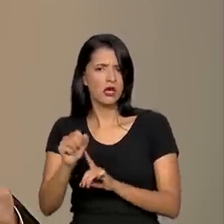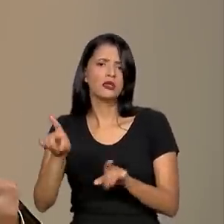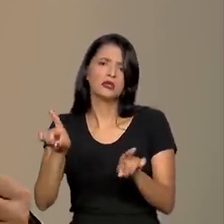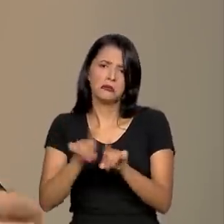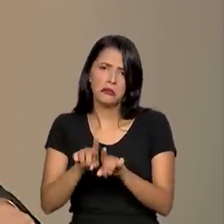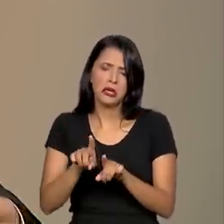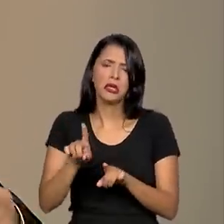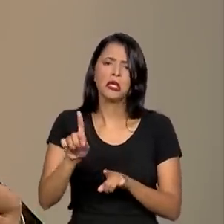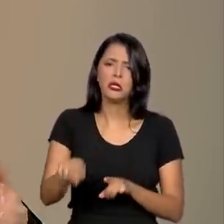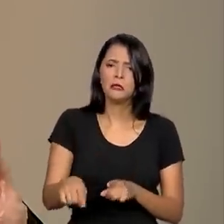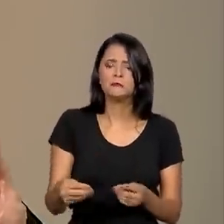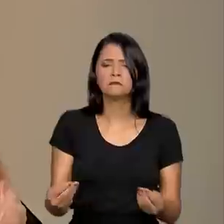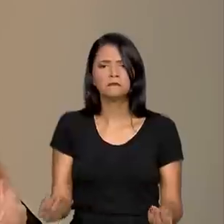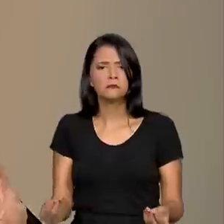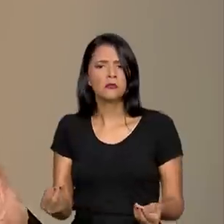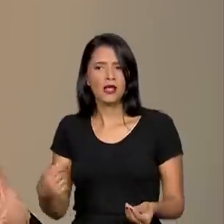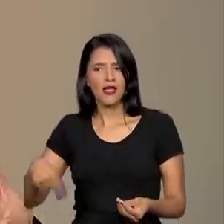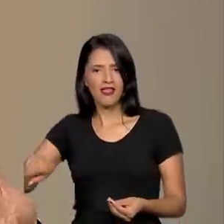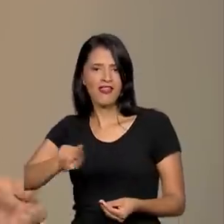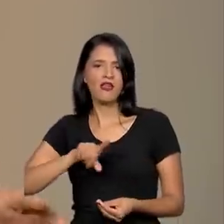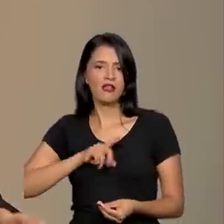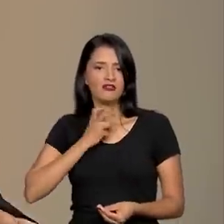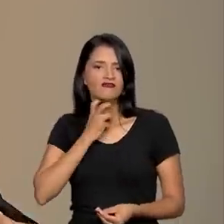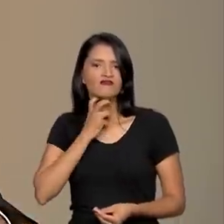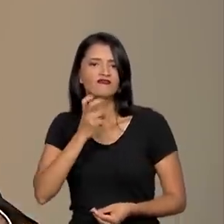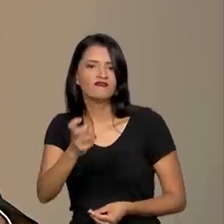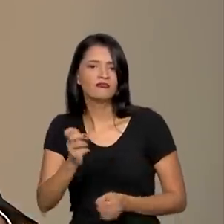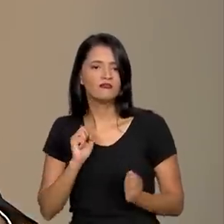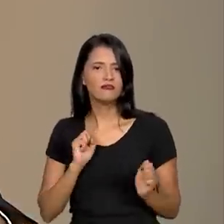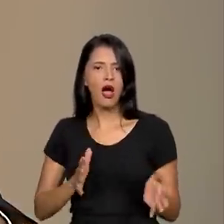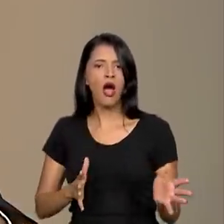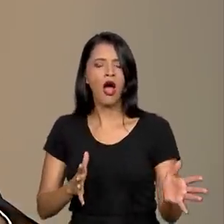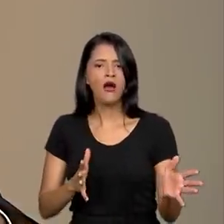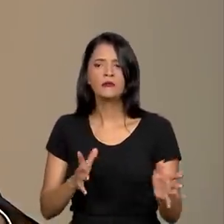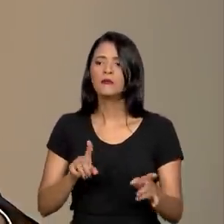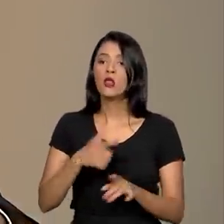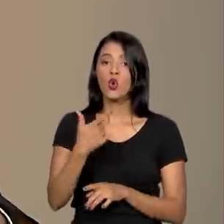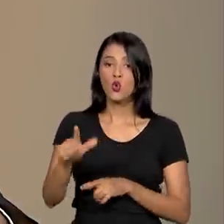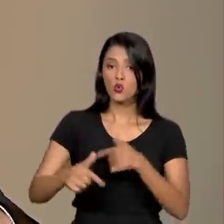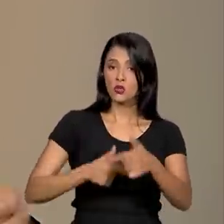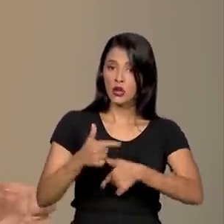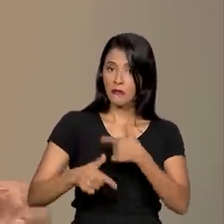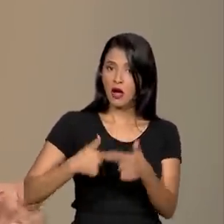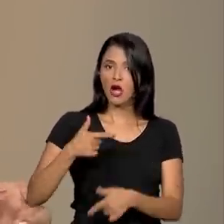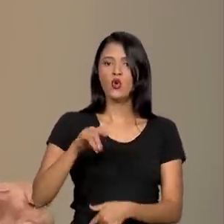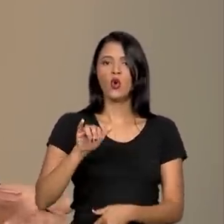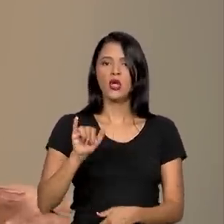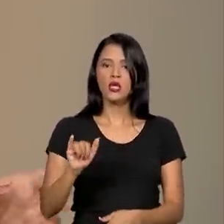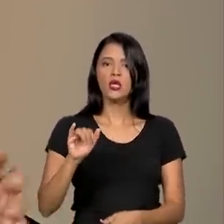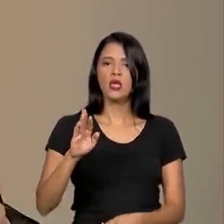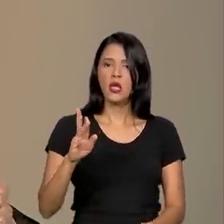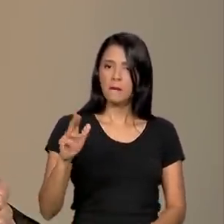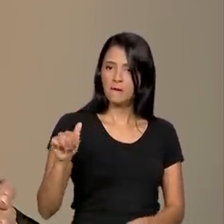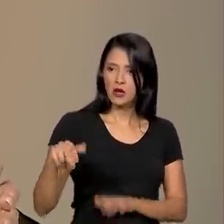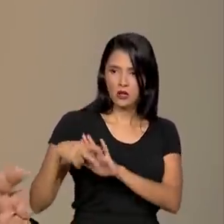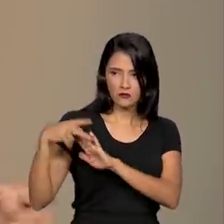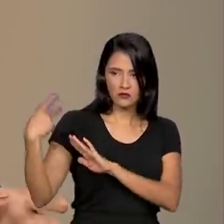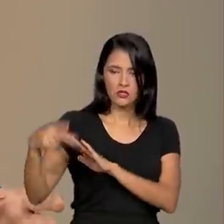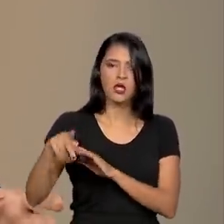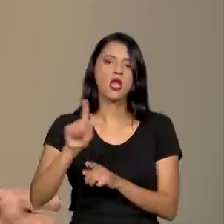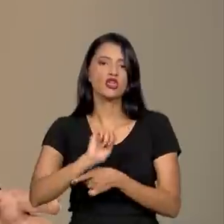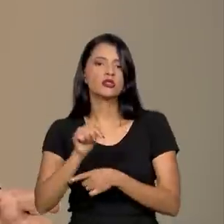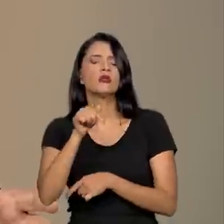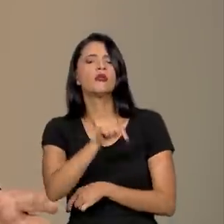de essa sociedade ter voz. E um dos trabalhos desenvolvidos no IBRAM ali na gestão do senhor foi justamente a recriação do